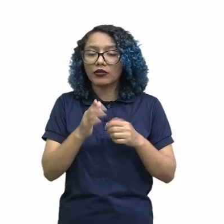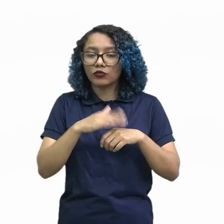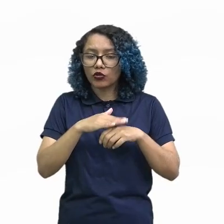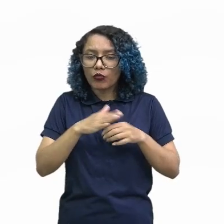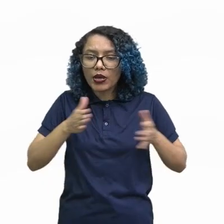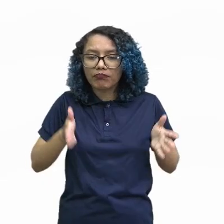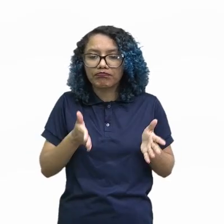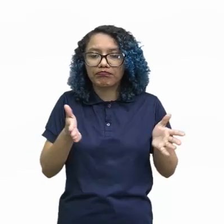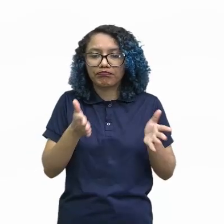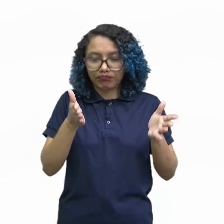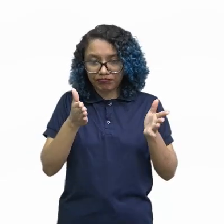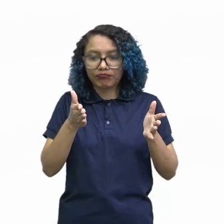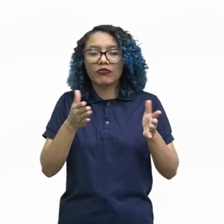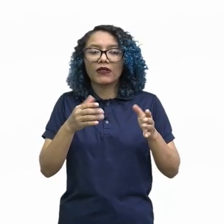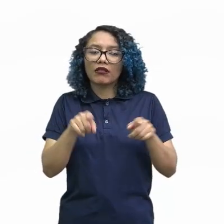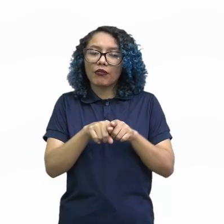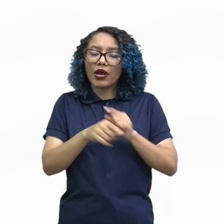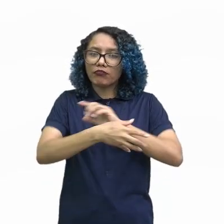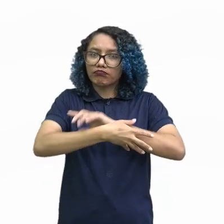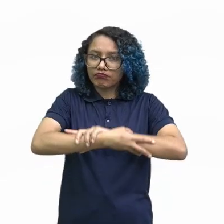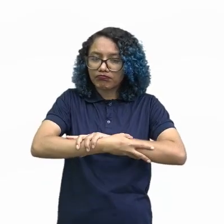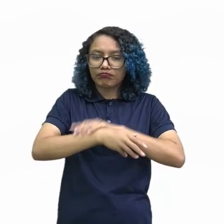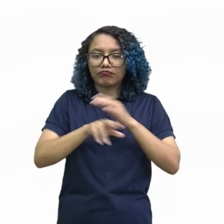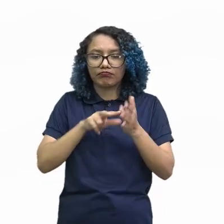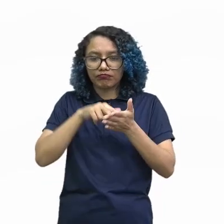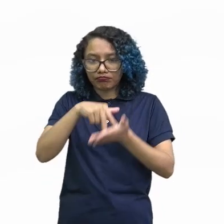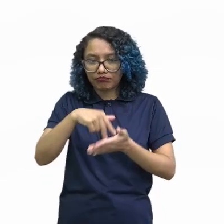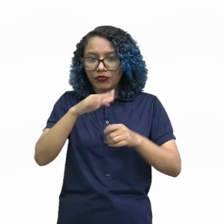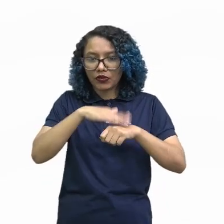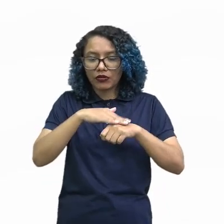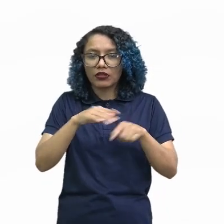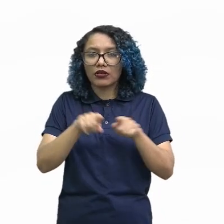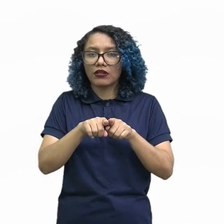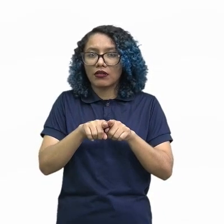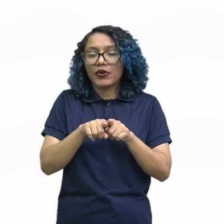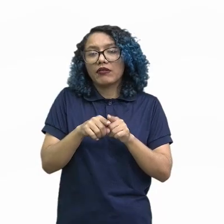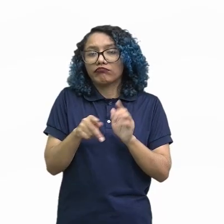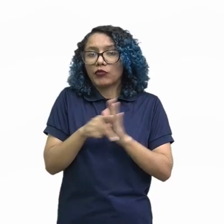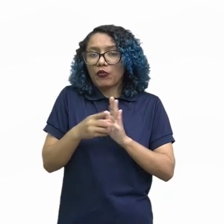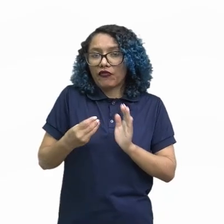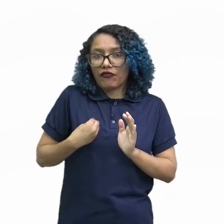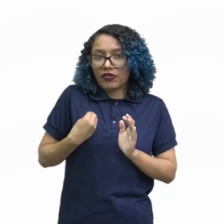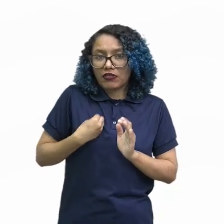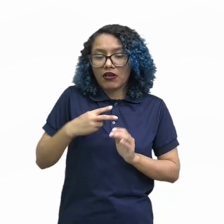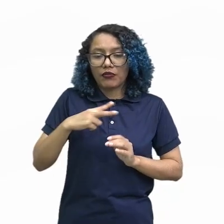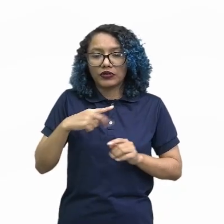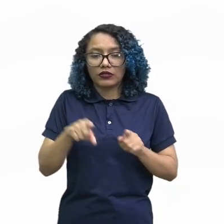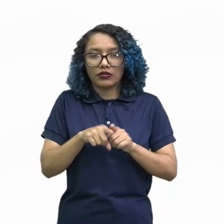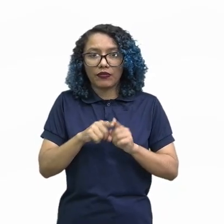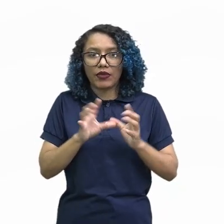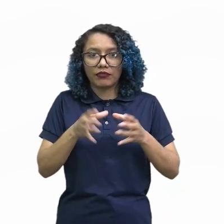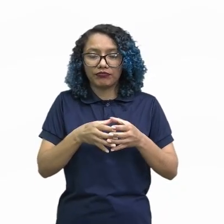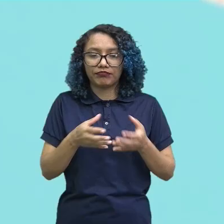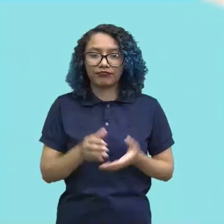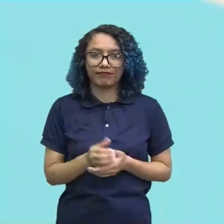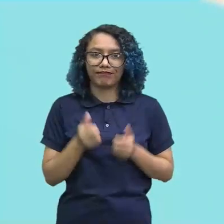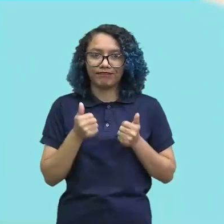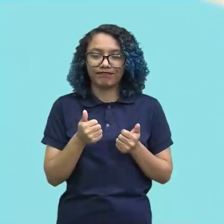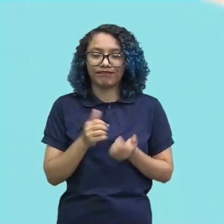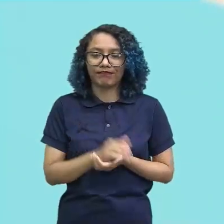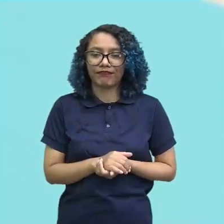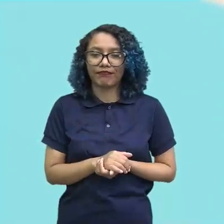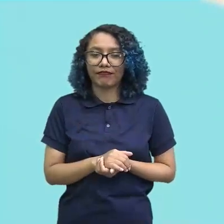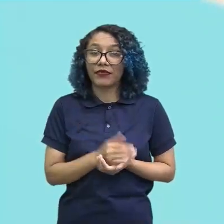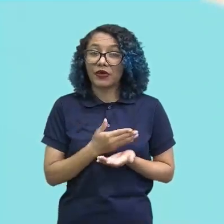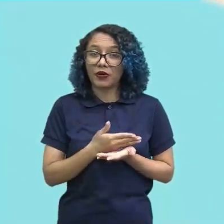promovendo autonomia, colaboração, protagonismo e autoria na vida pessoal e coletiva. Ok? Então